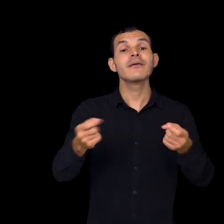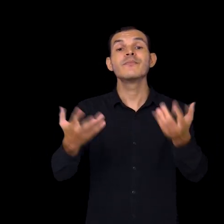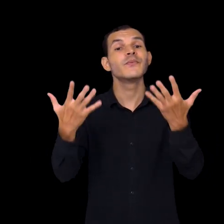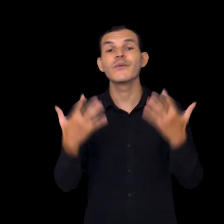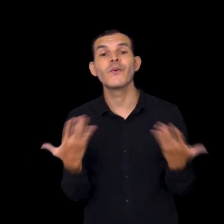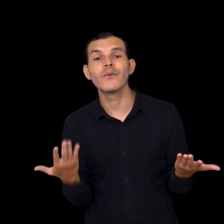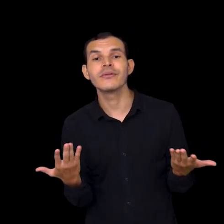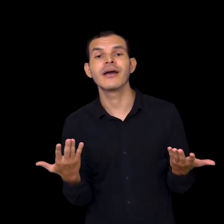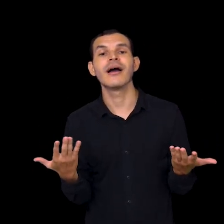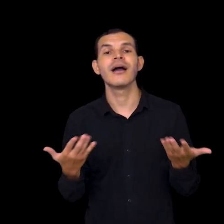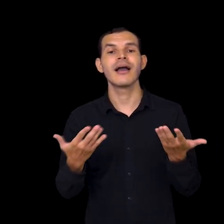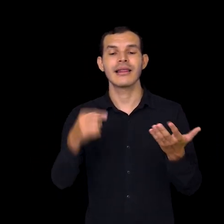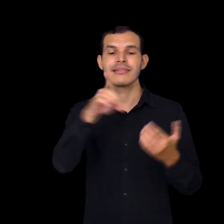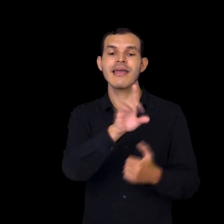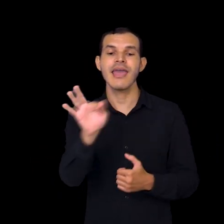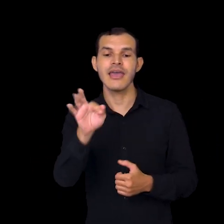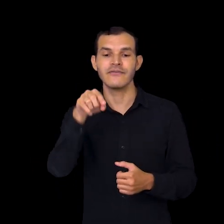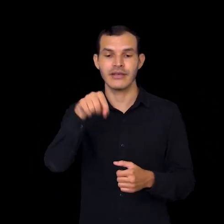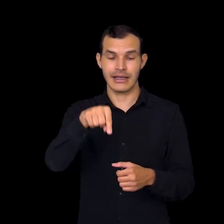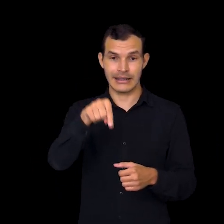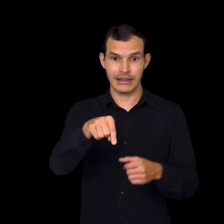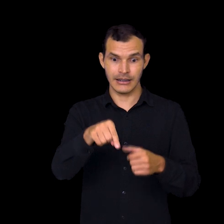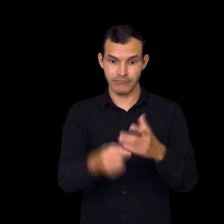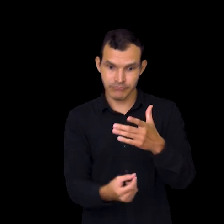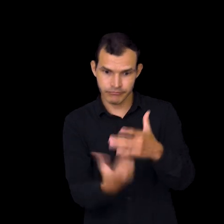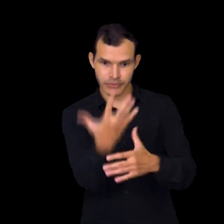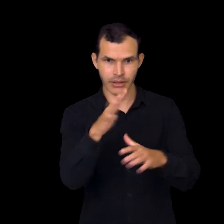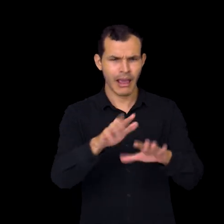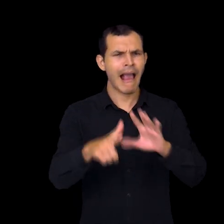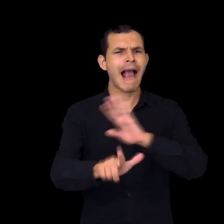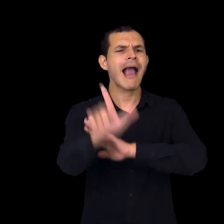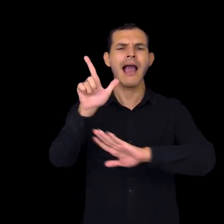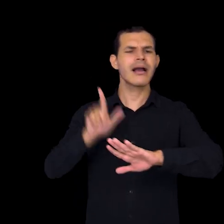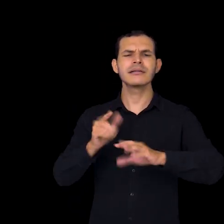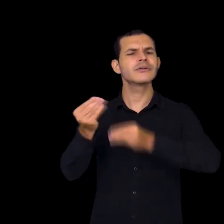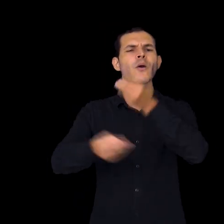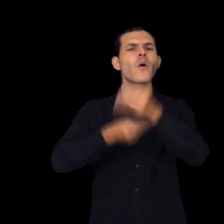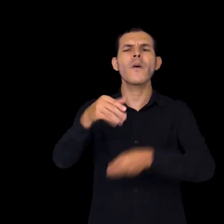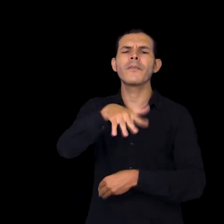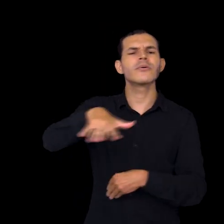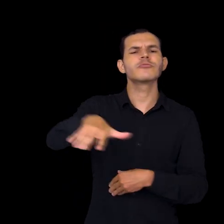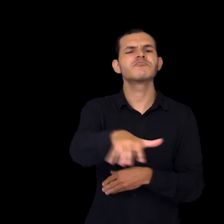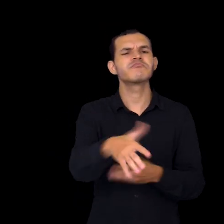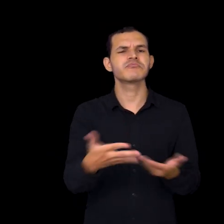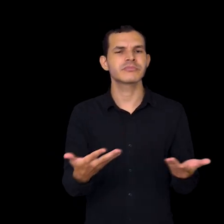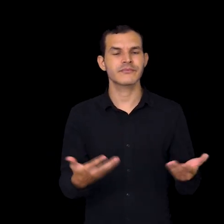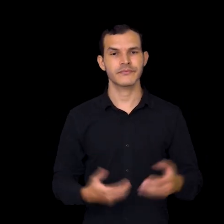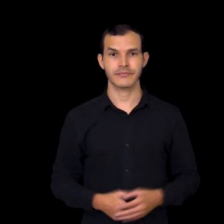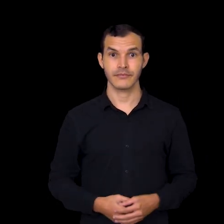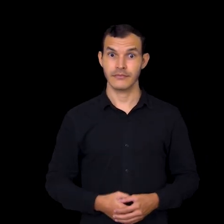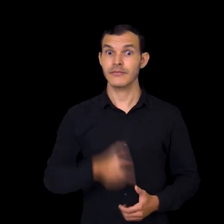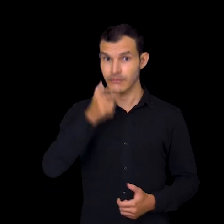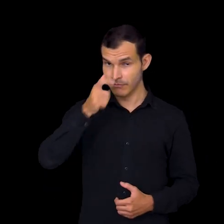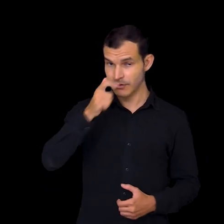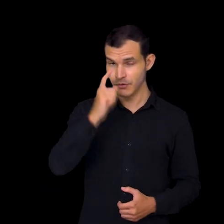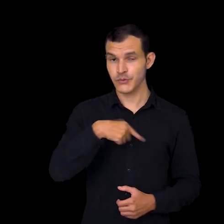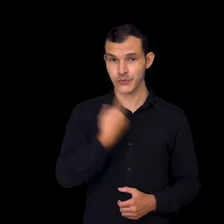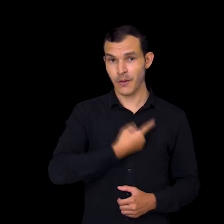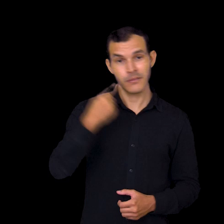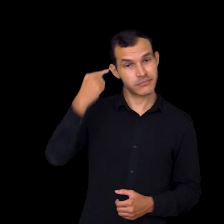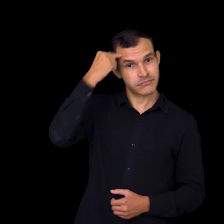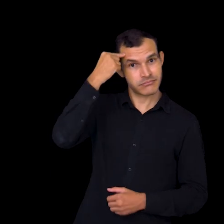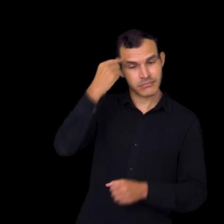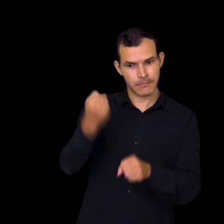quero ouvir de você como é que era antes do Distrito Federal existir, como é que era esta região, o Planalto Central. É interessante a gente pensar